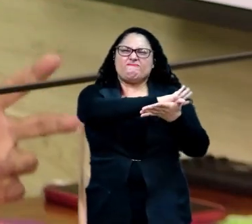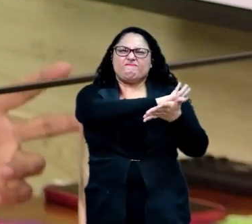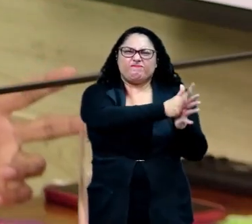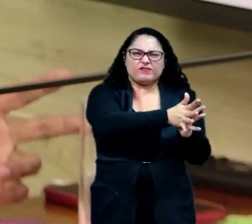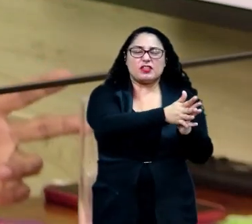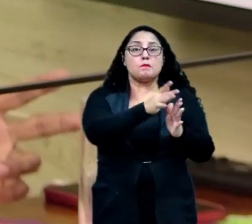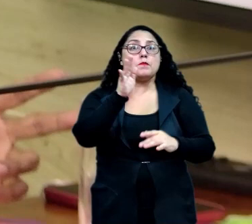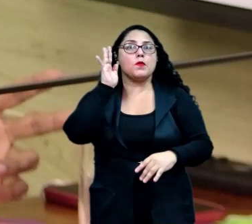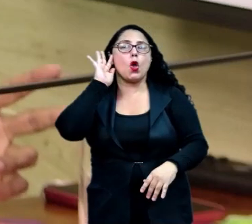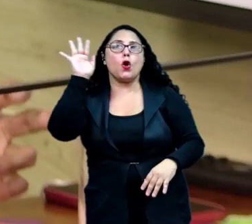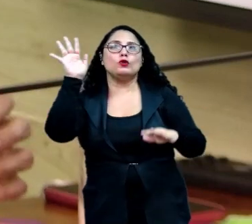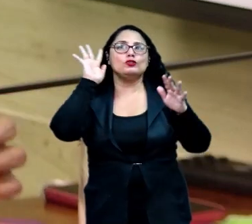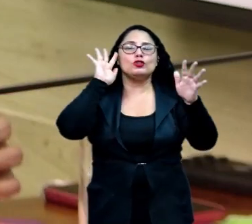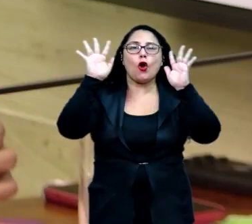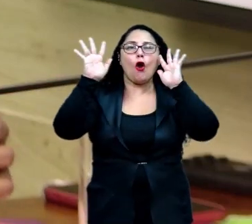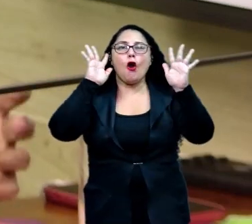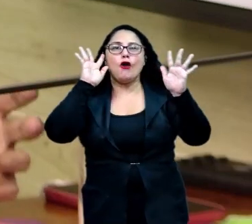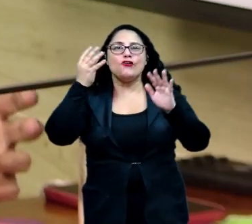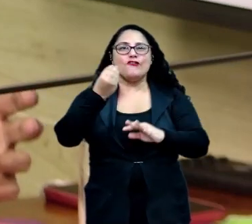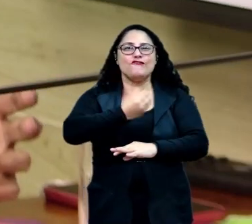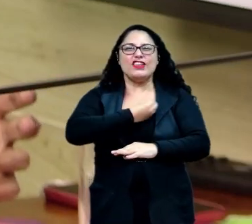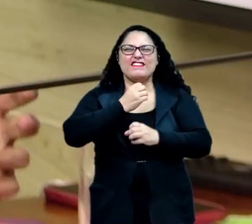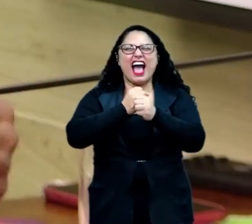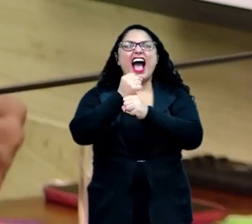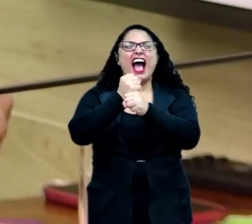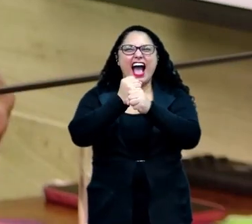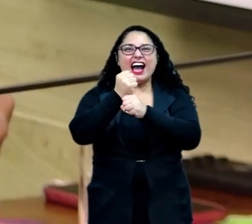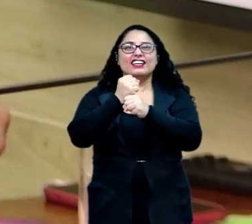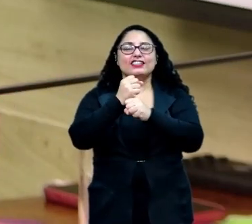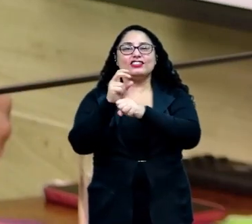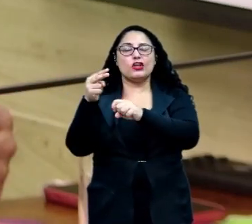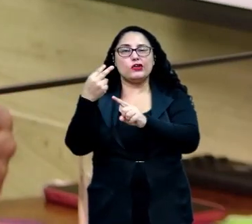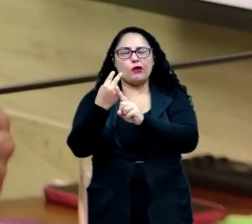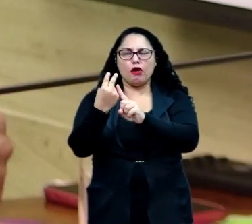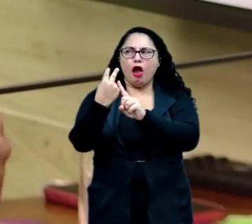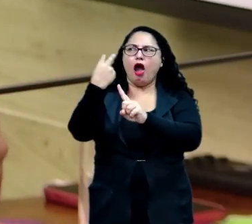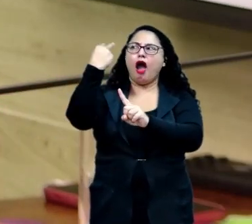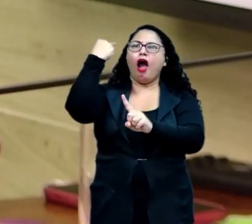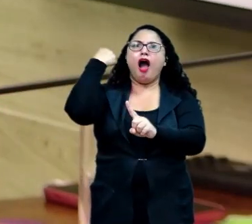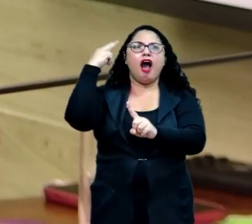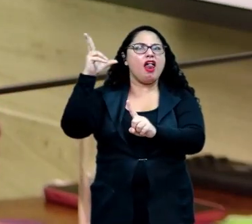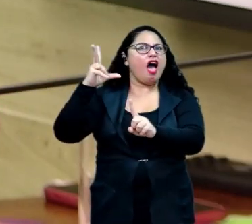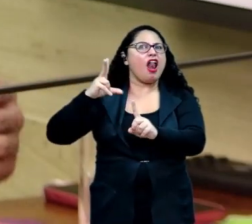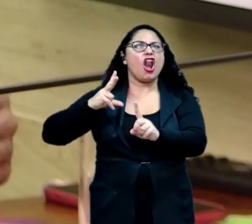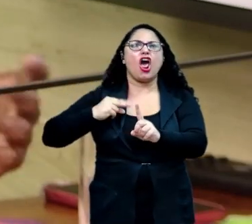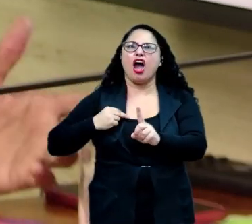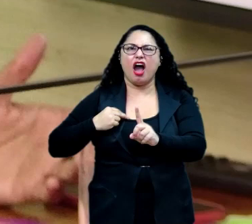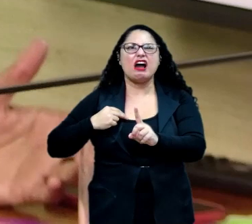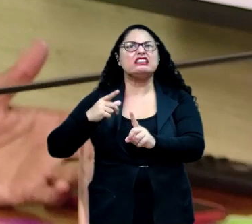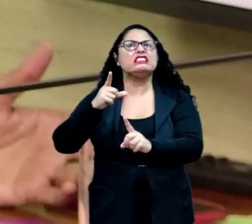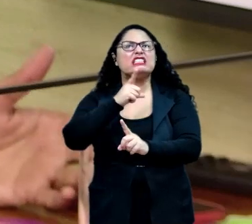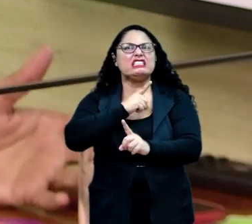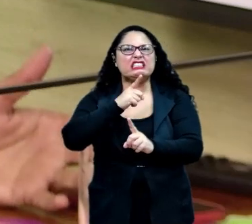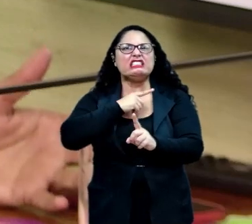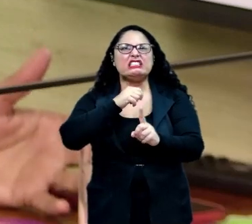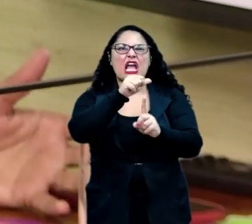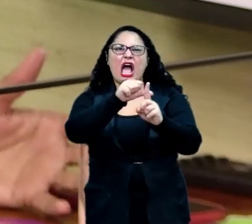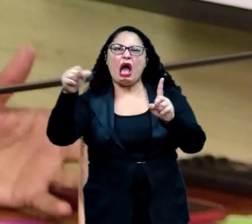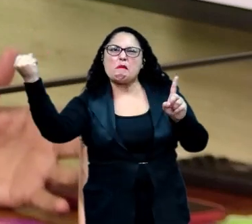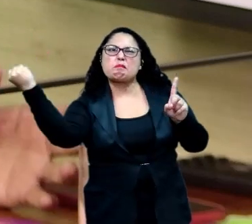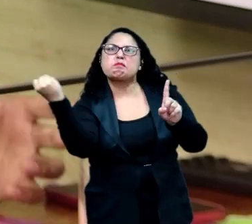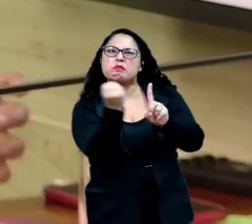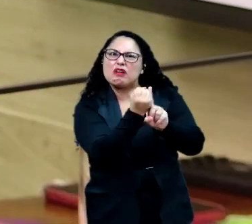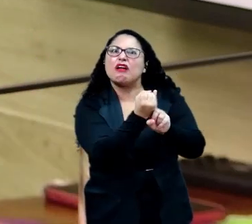Eu sonho que a gente viva daqui a alguns anos, assim, que a gente olhe para trás, nossa, tinha